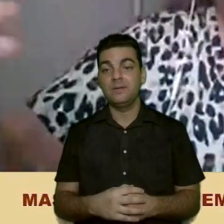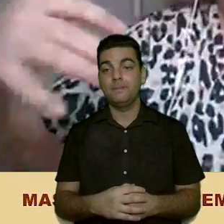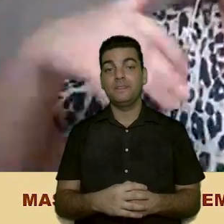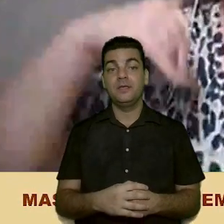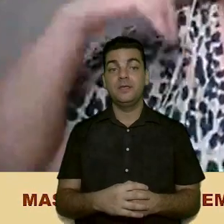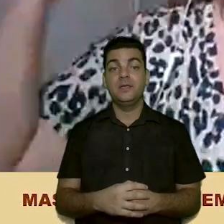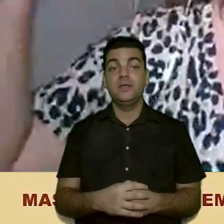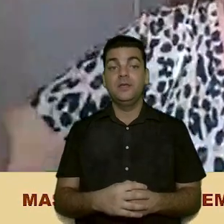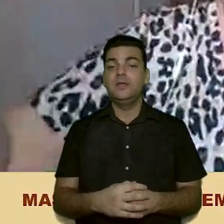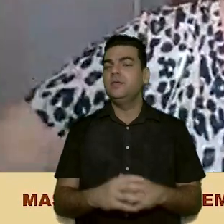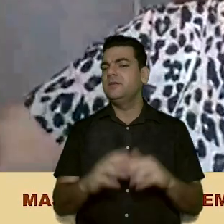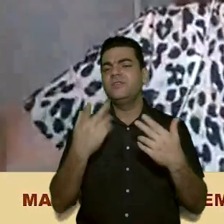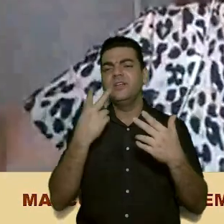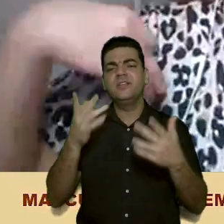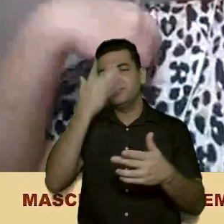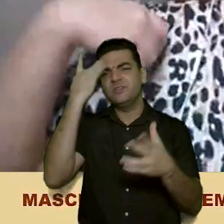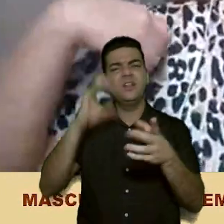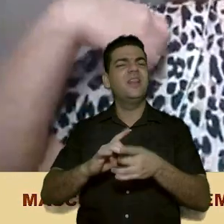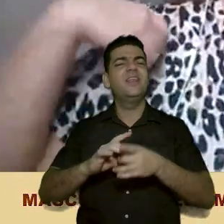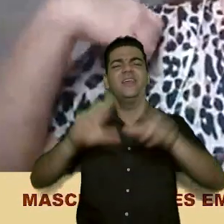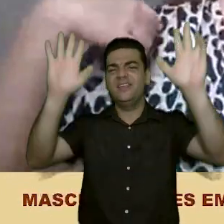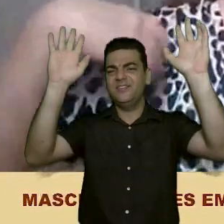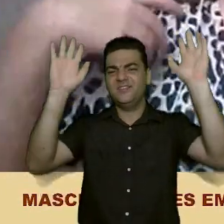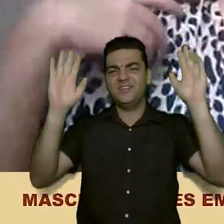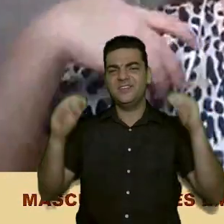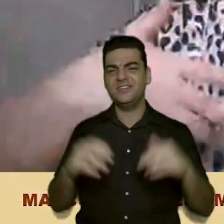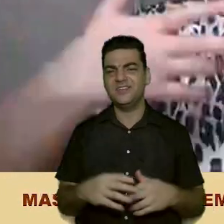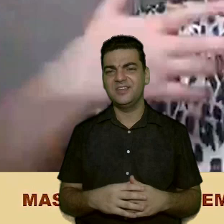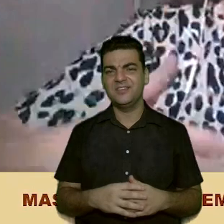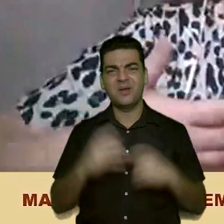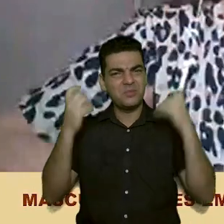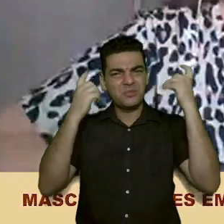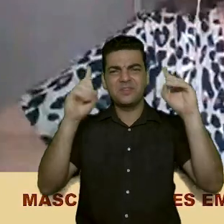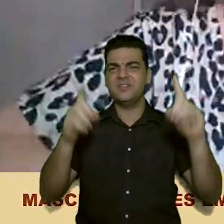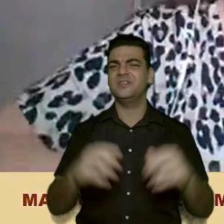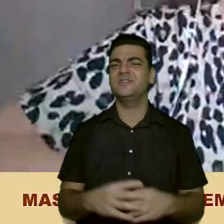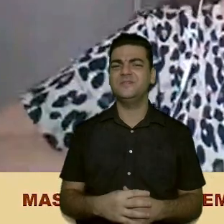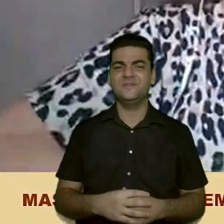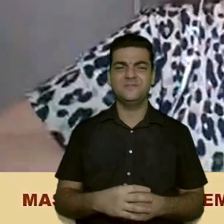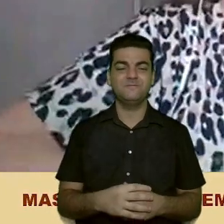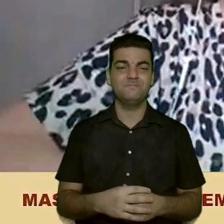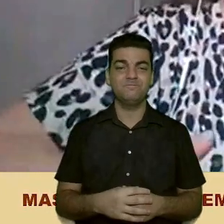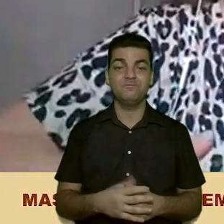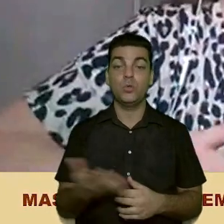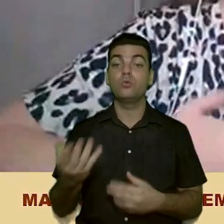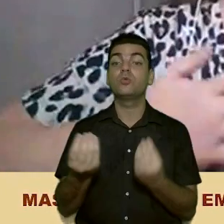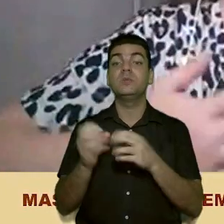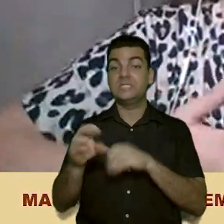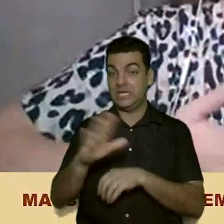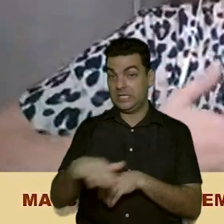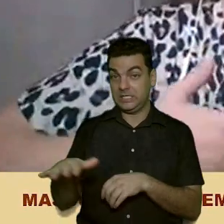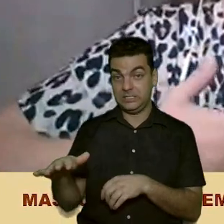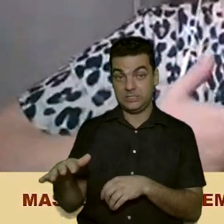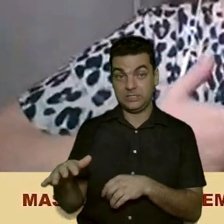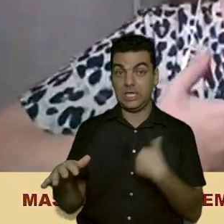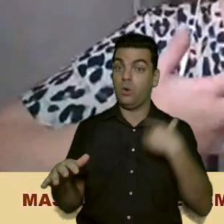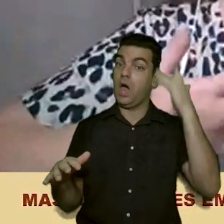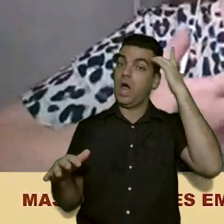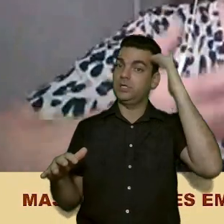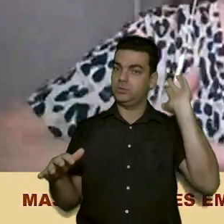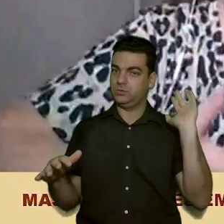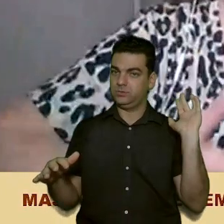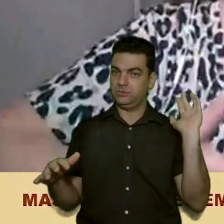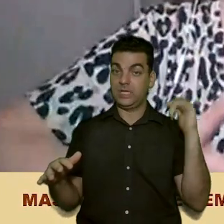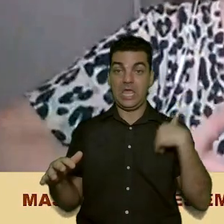várias recomendações e dicas. E eu acho que, assim, gente, deixa as pessoas serem, né? Deixa as pessoas... Acho que